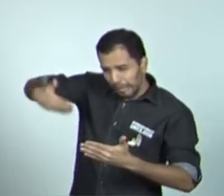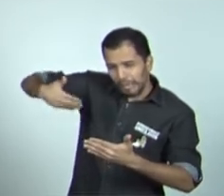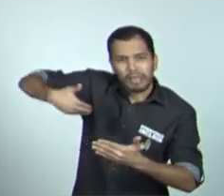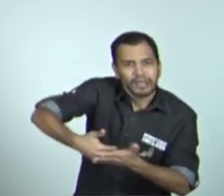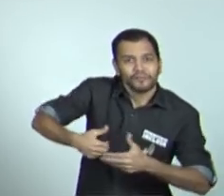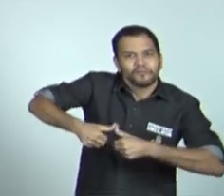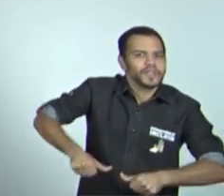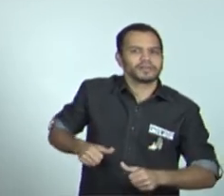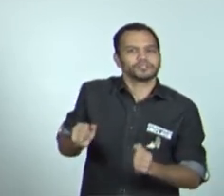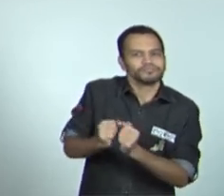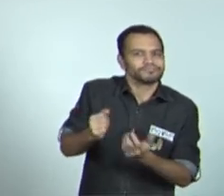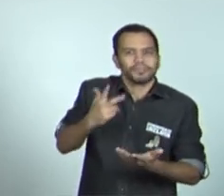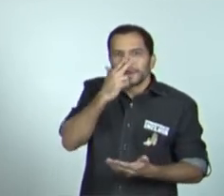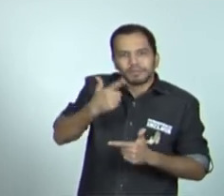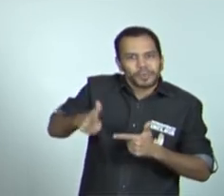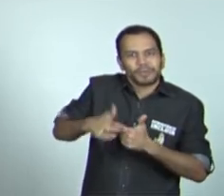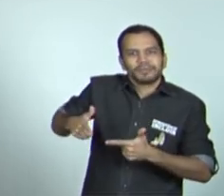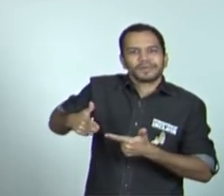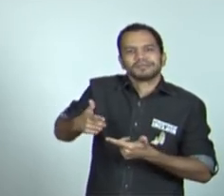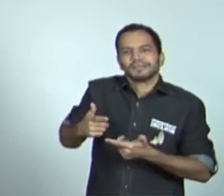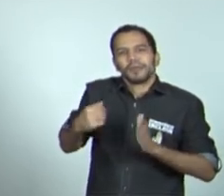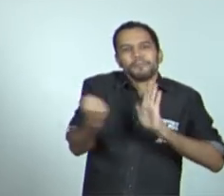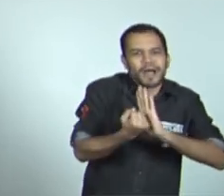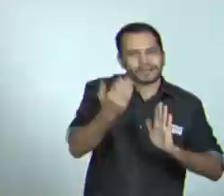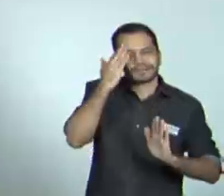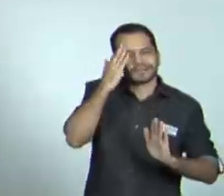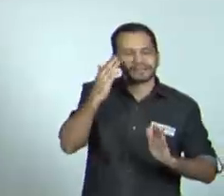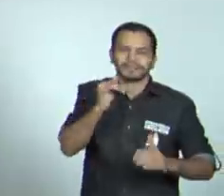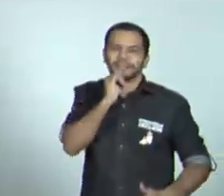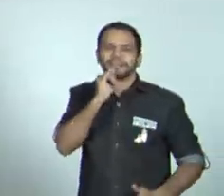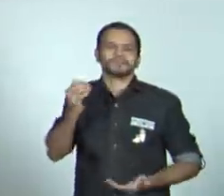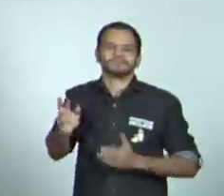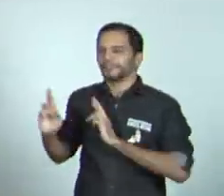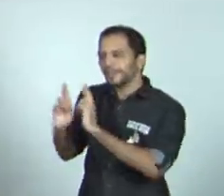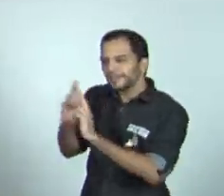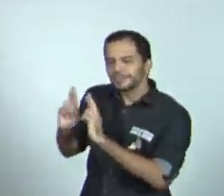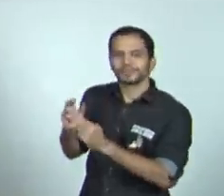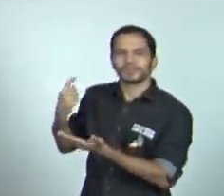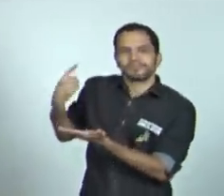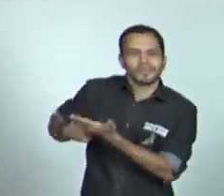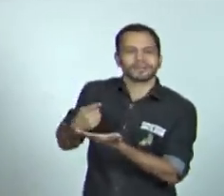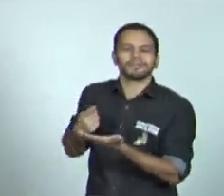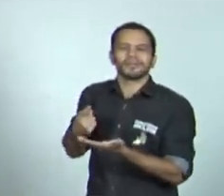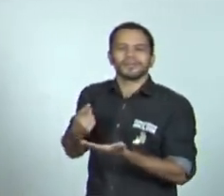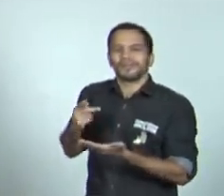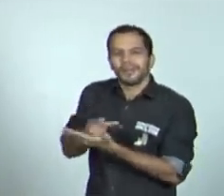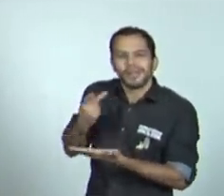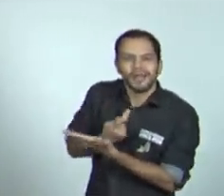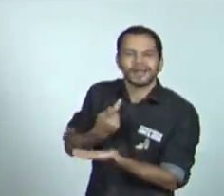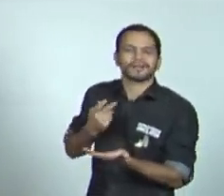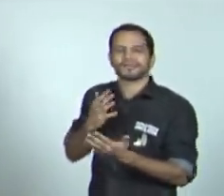filhos que são feitos de forma equivocada tem relacionamento são feitas de forma é prostituída